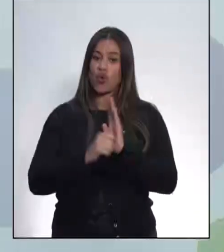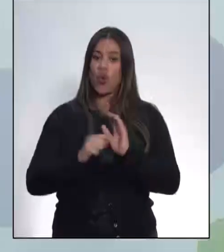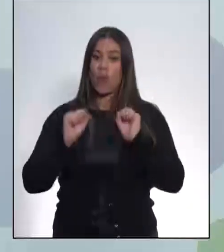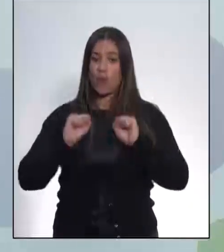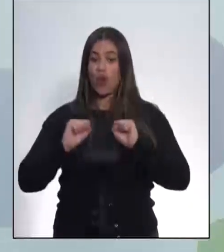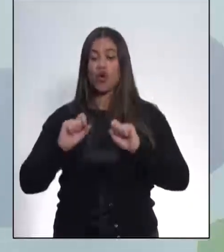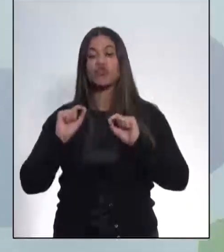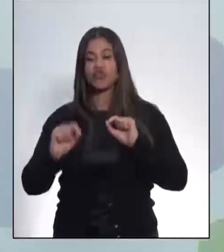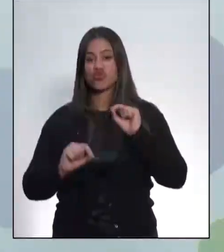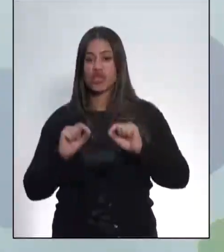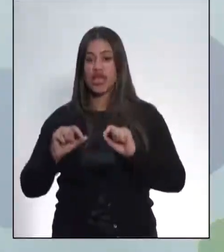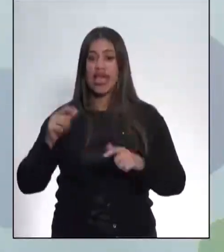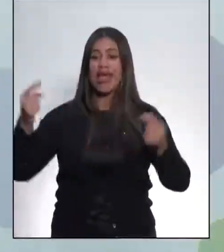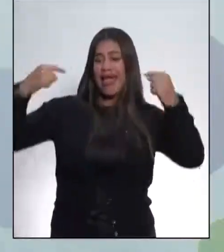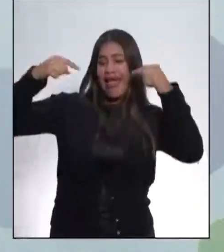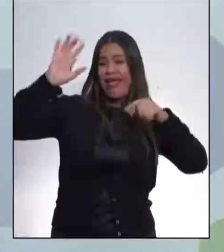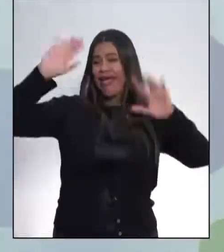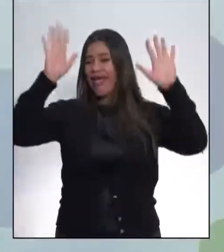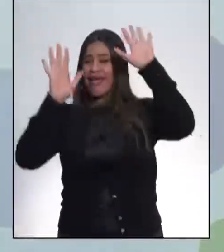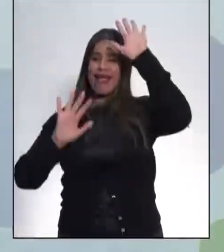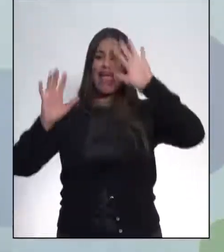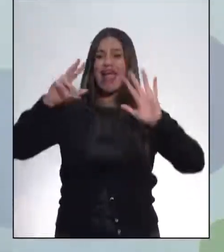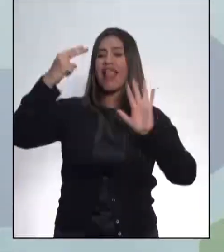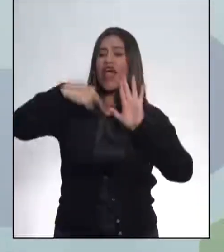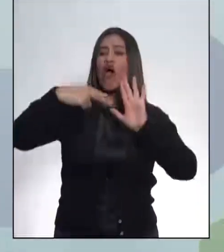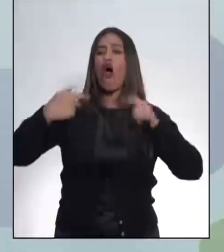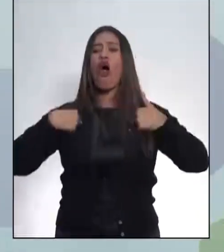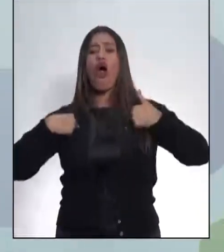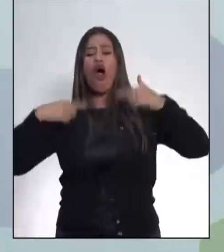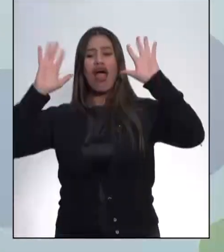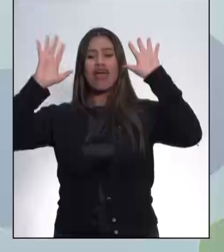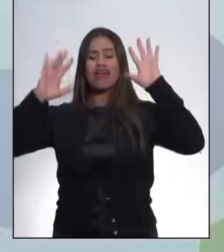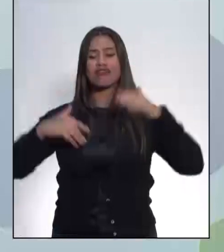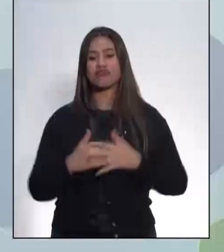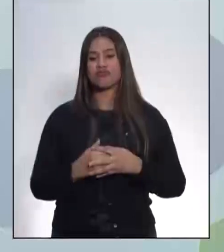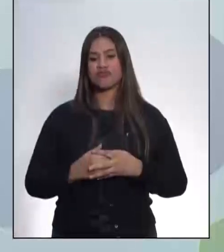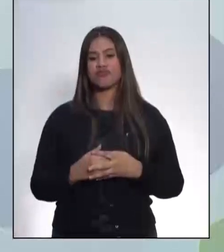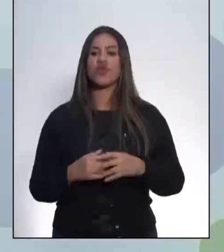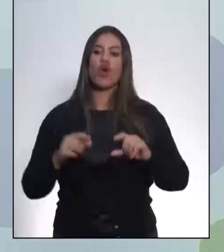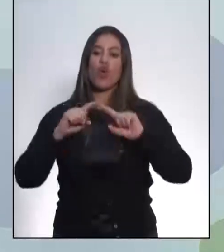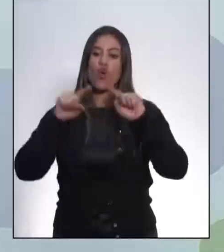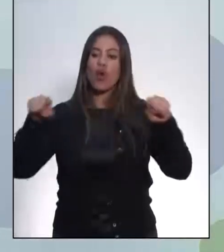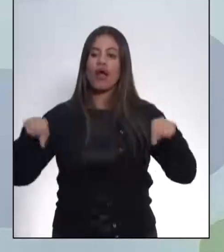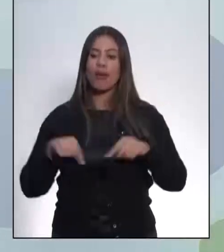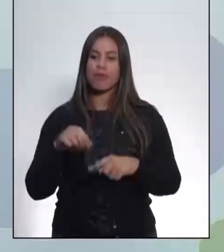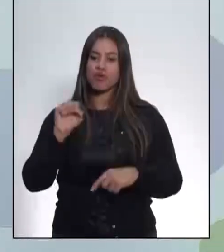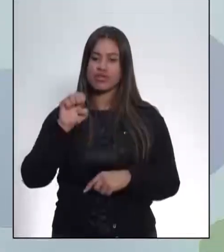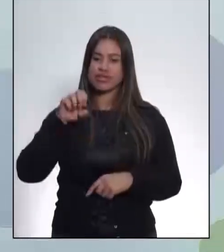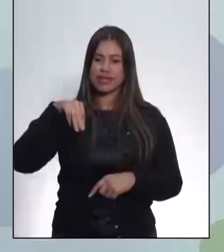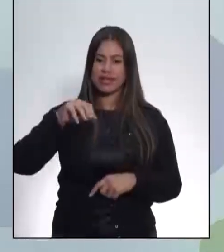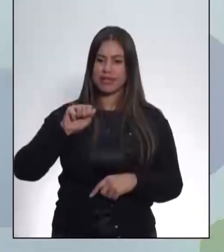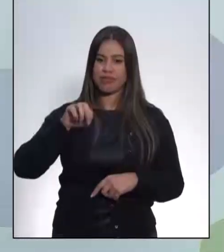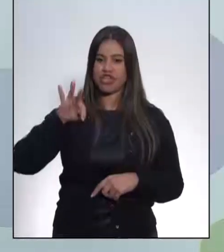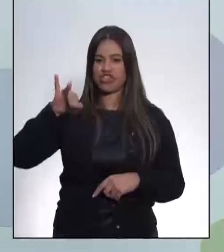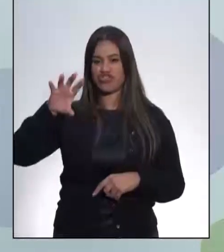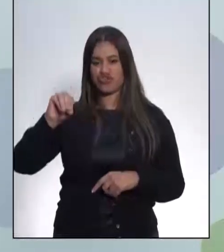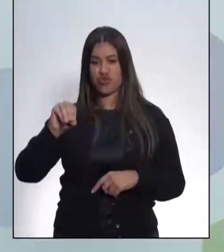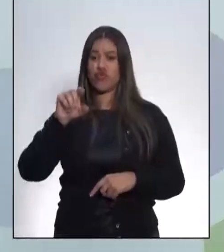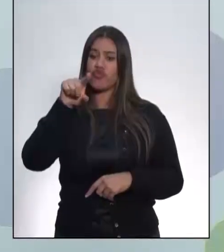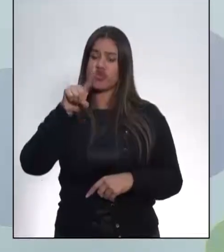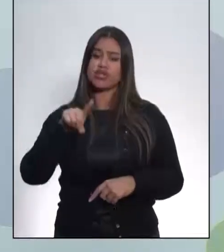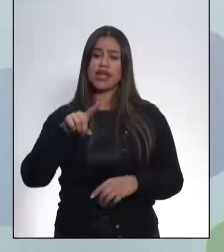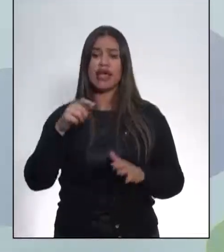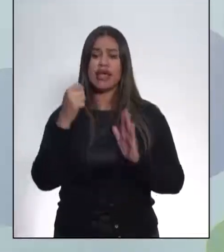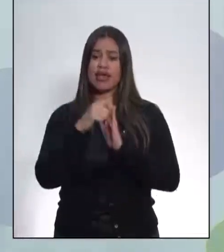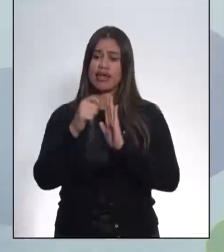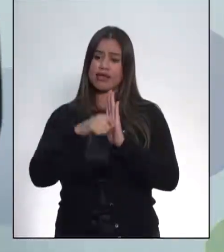chamar a sua atenção. Fica, ei, olha para mim aqui, leitor, com a questão do campo semântico. Aliás, você pode usar isso numa redação.